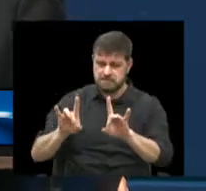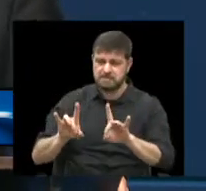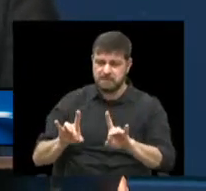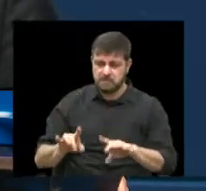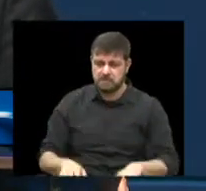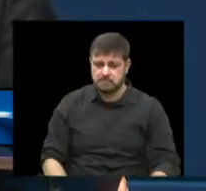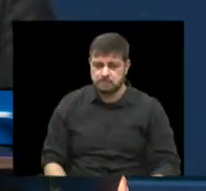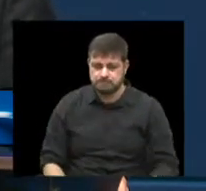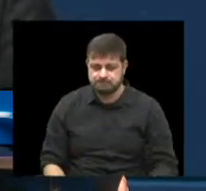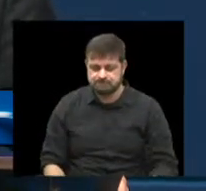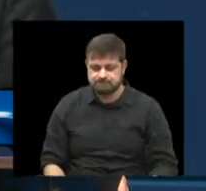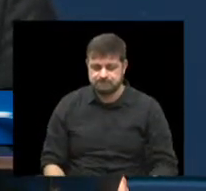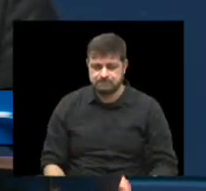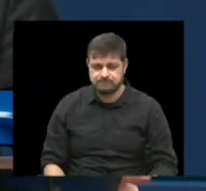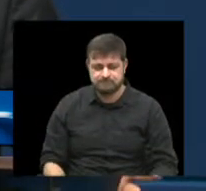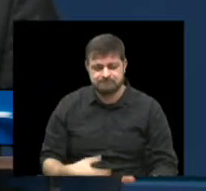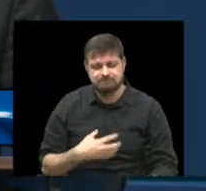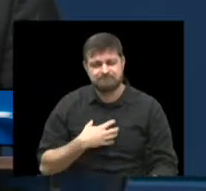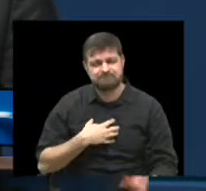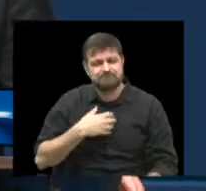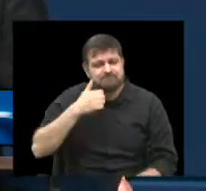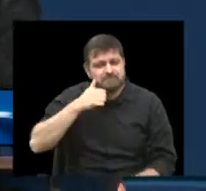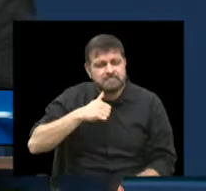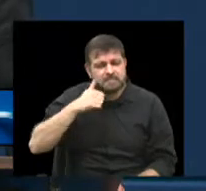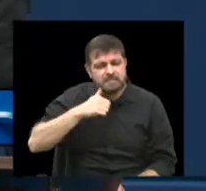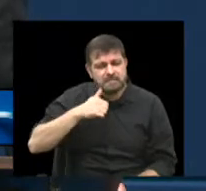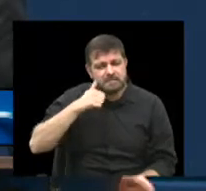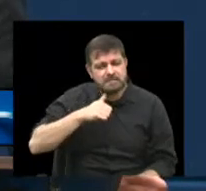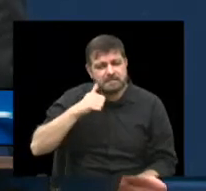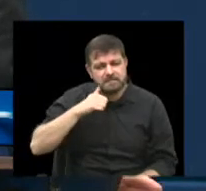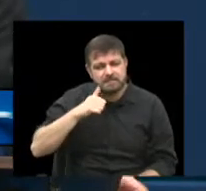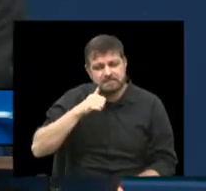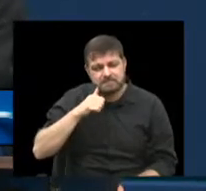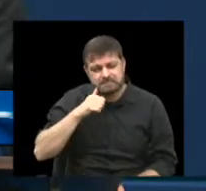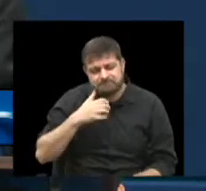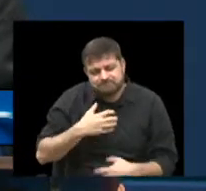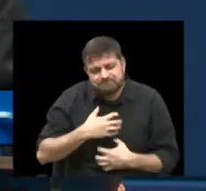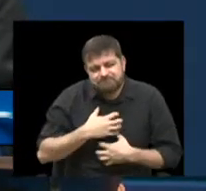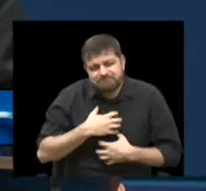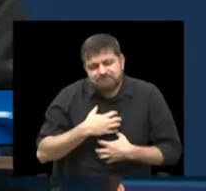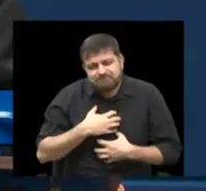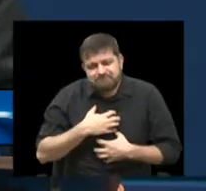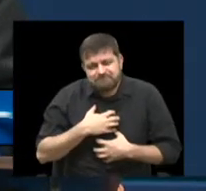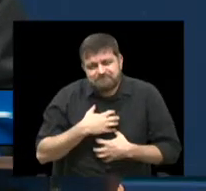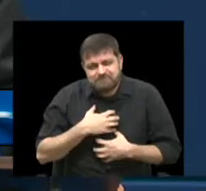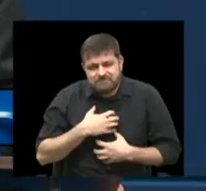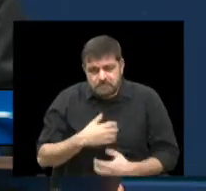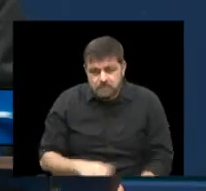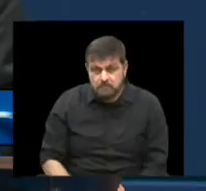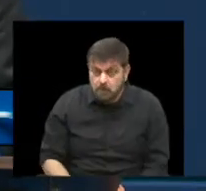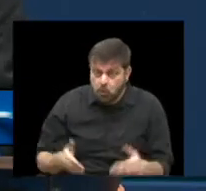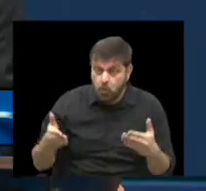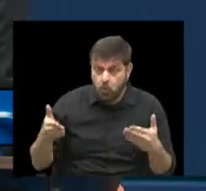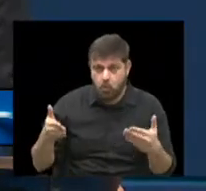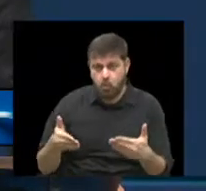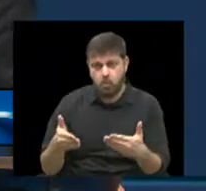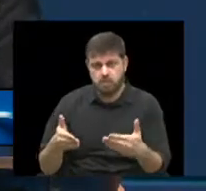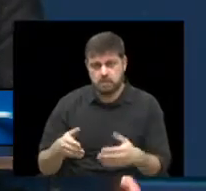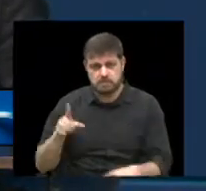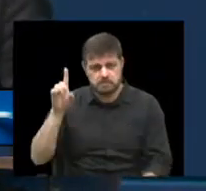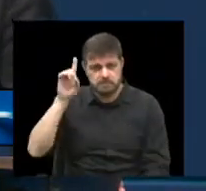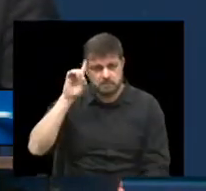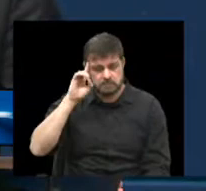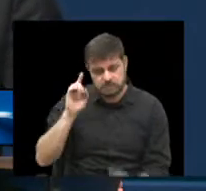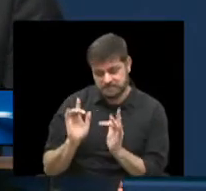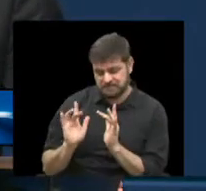e, sensivelmente, as mulheres, por serem mais sensíveis, né? Hoje, por ser o Dia